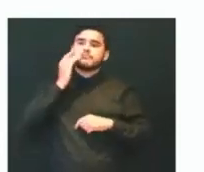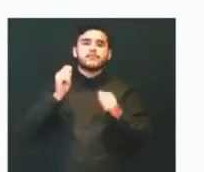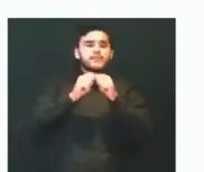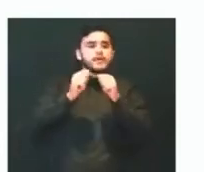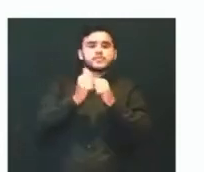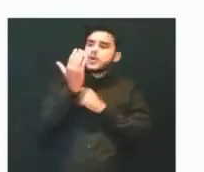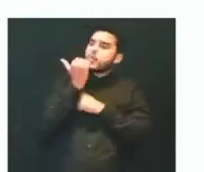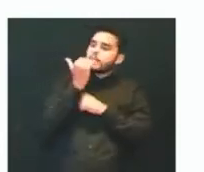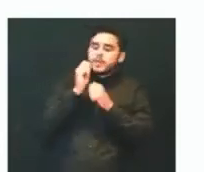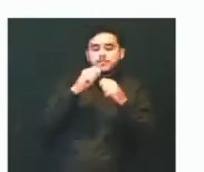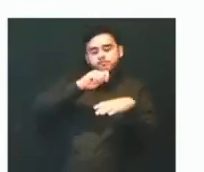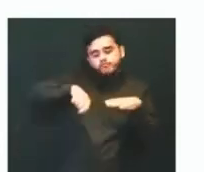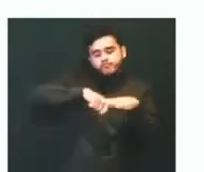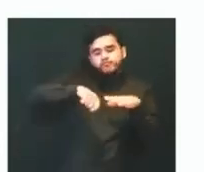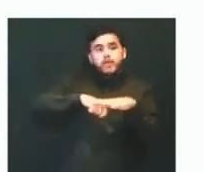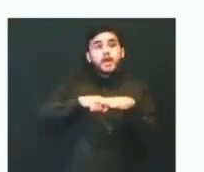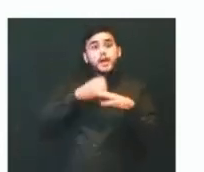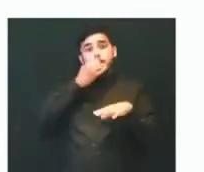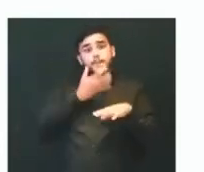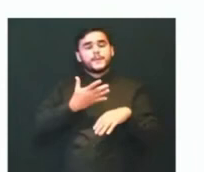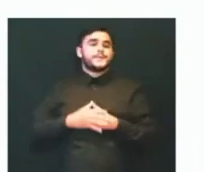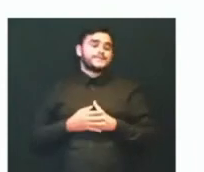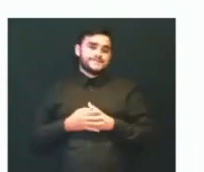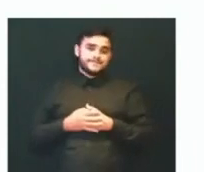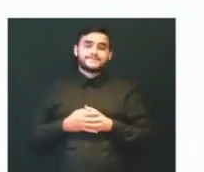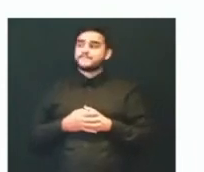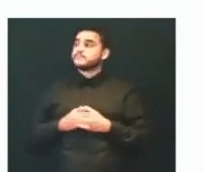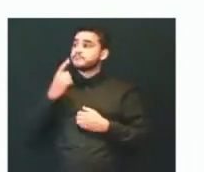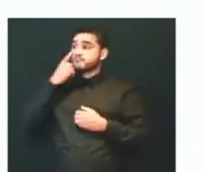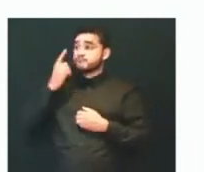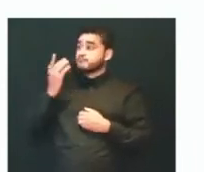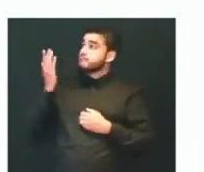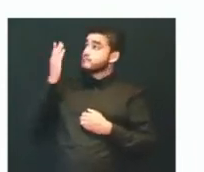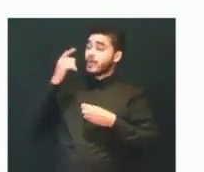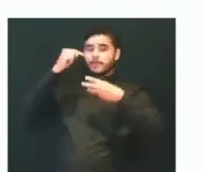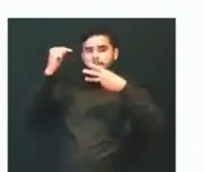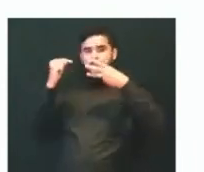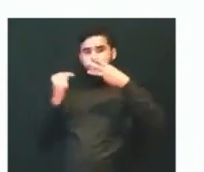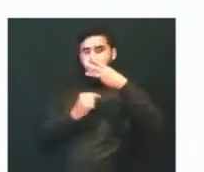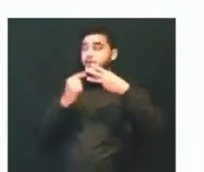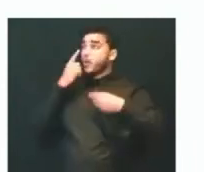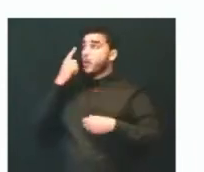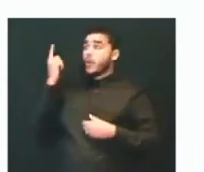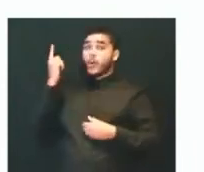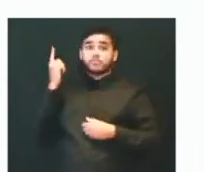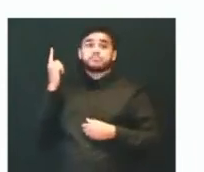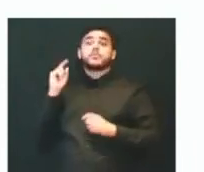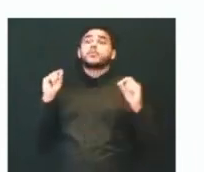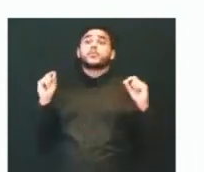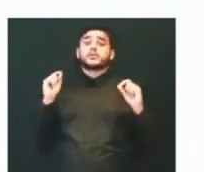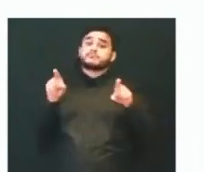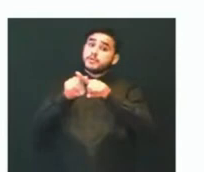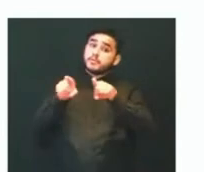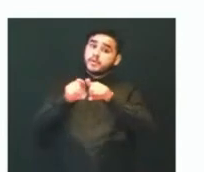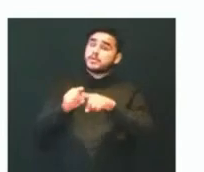preparação. E vamos falar de estratégias saudáveis para melhorar o dia a dia. Eu trouxe aqui estratégias voltadas